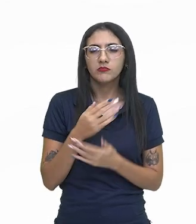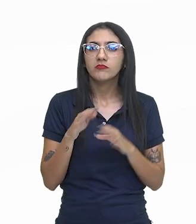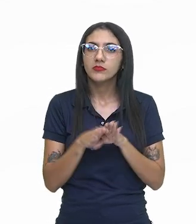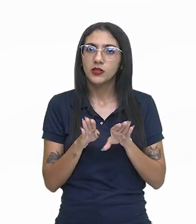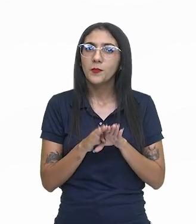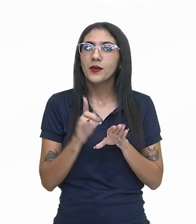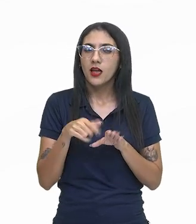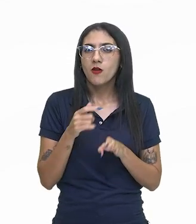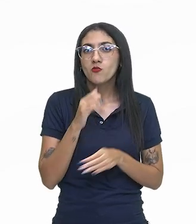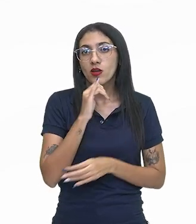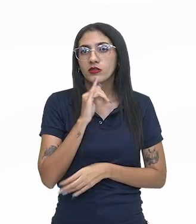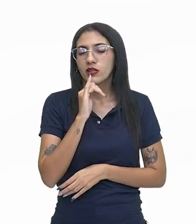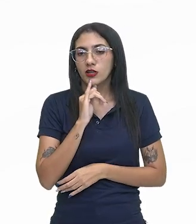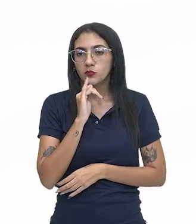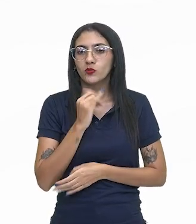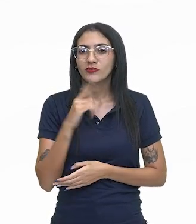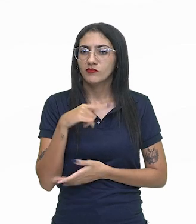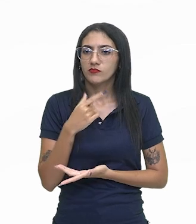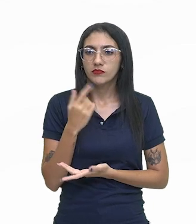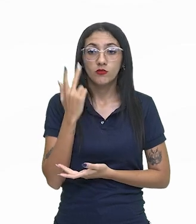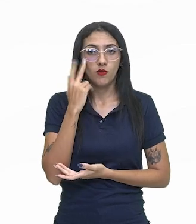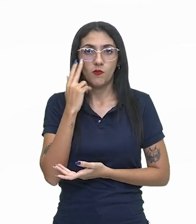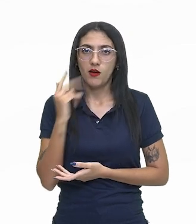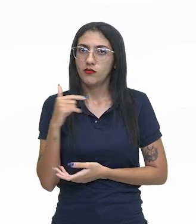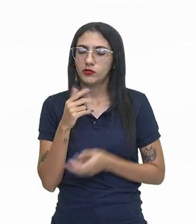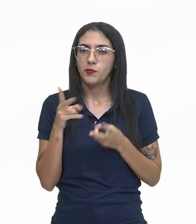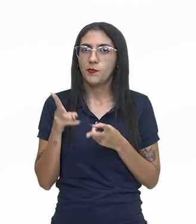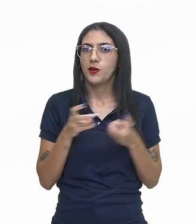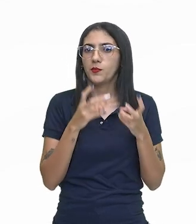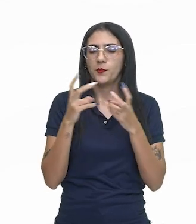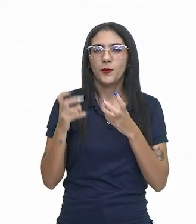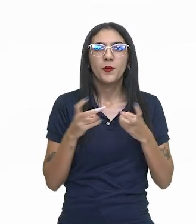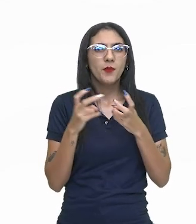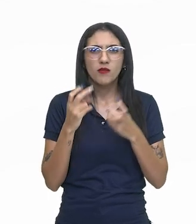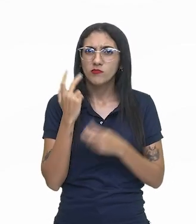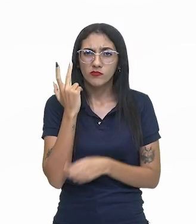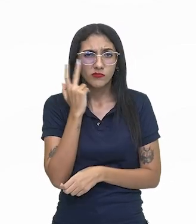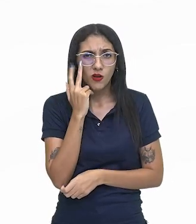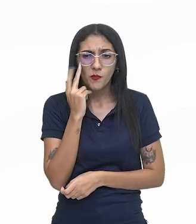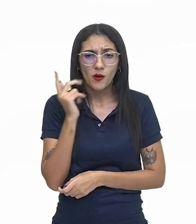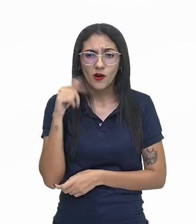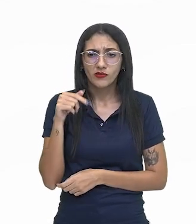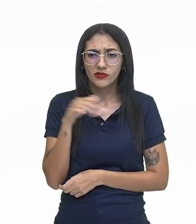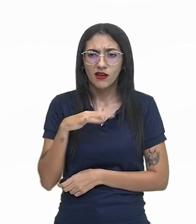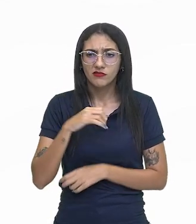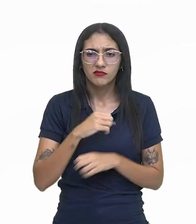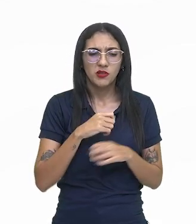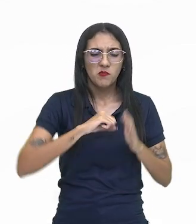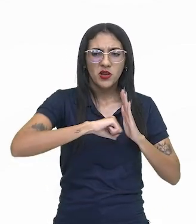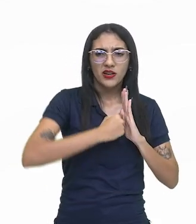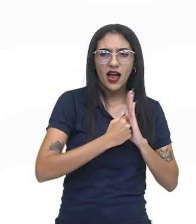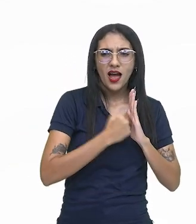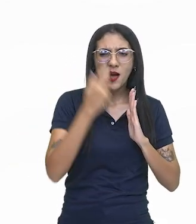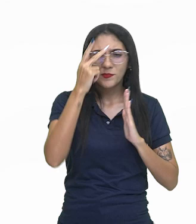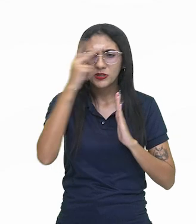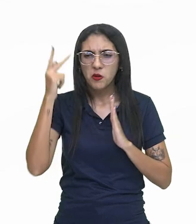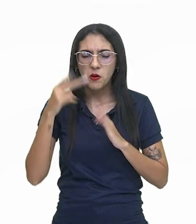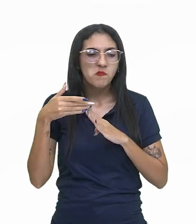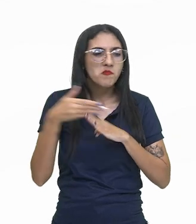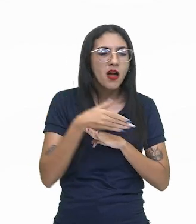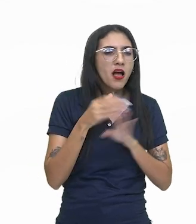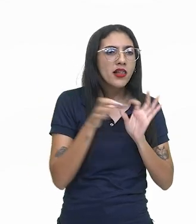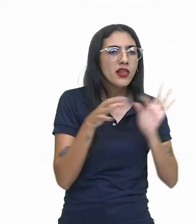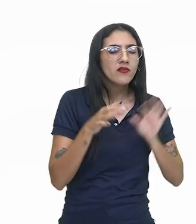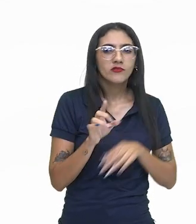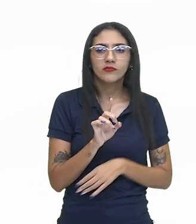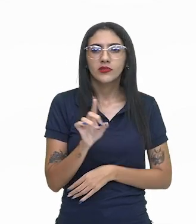um exemplo, né, nesse sentido, e é muito comum, inclusive, está normalizado na sociedade essa coisa de trancar tudo, não deixa ninguém entrar